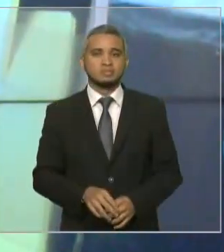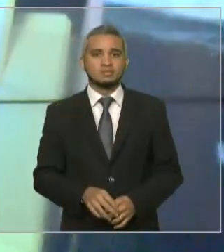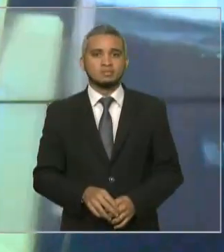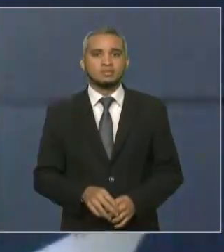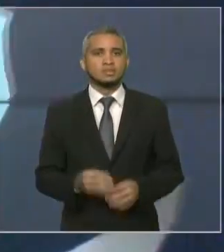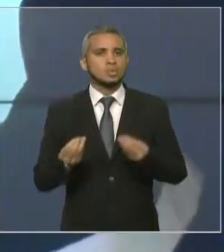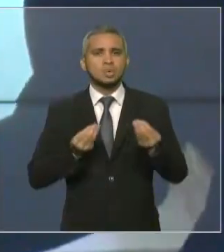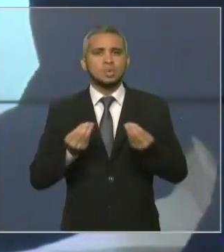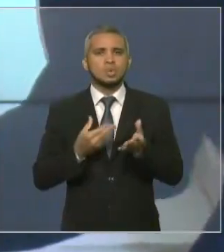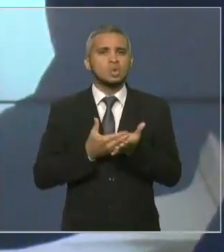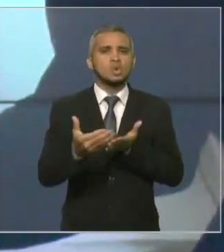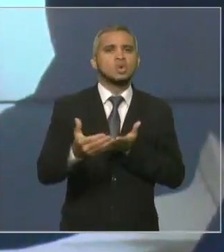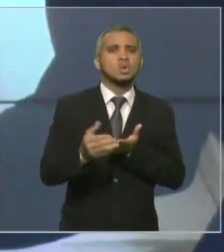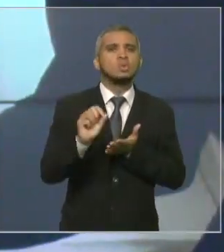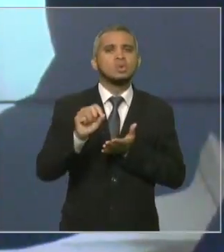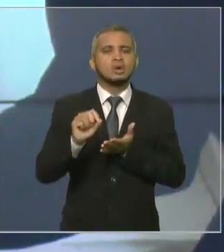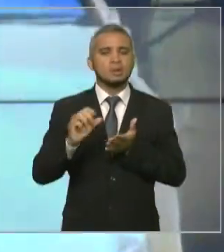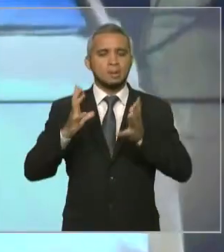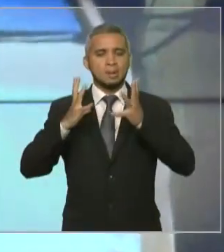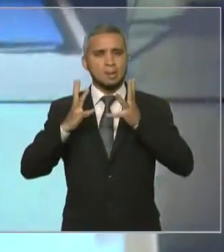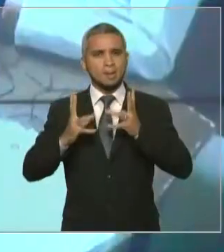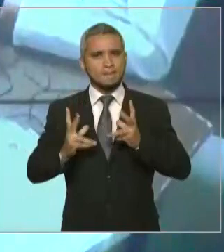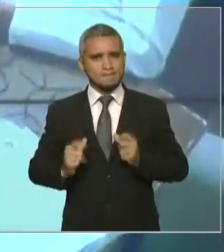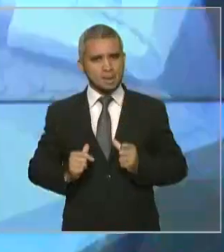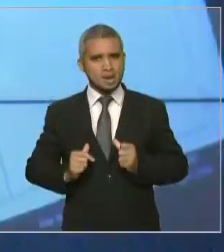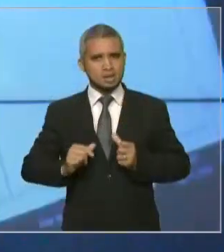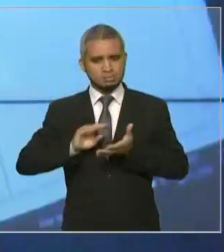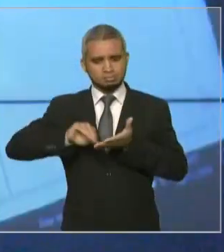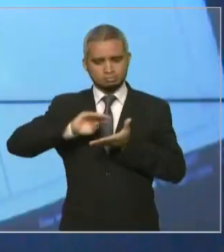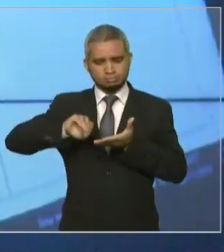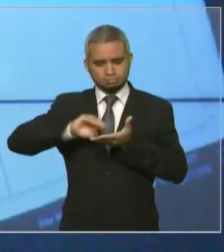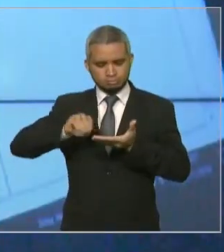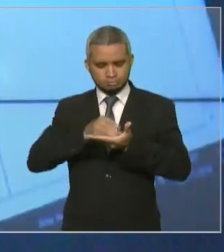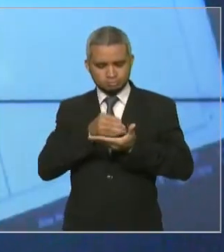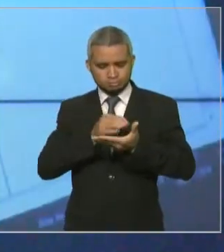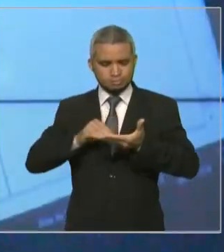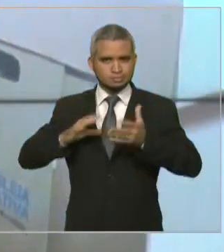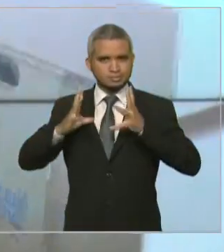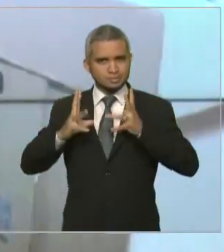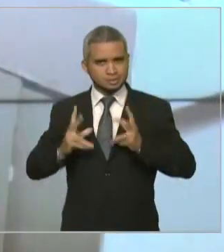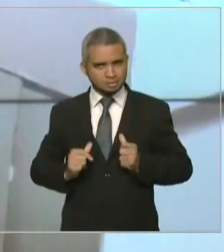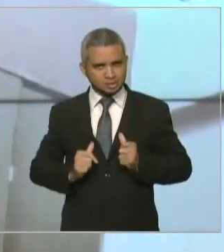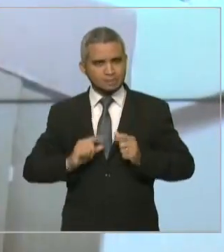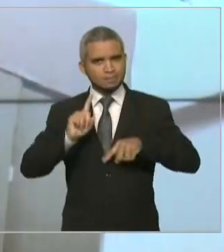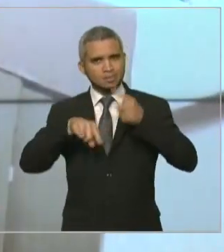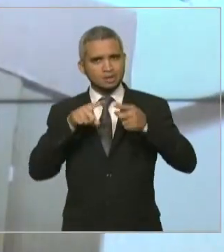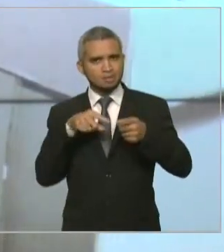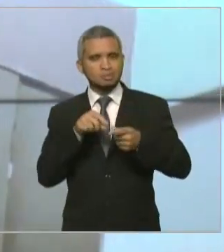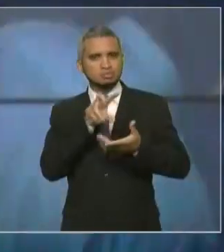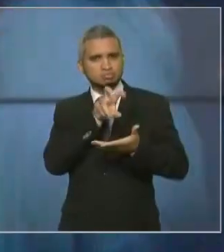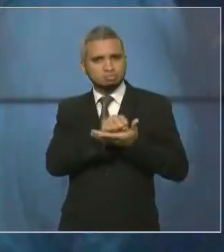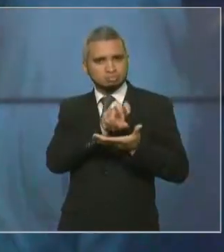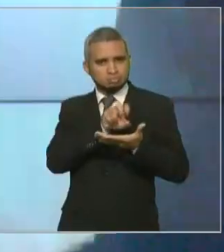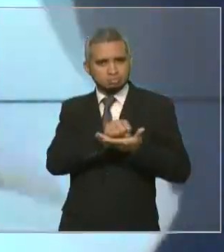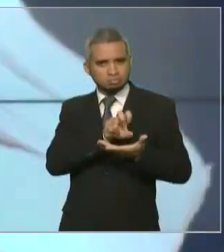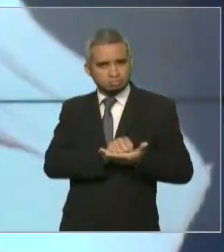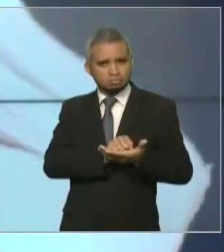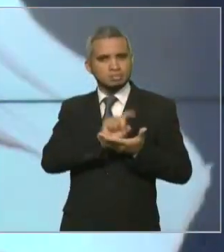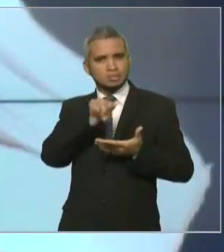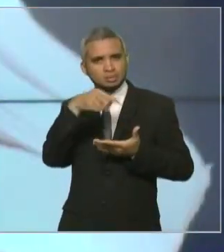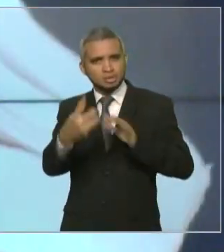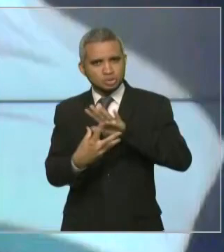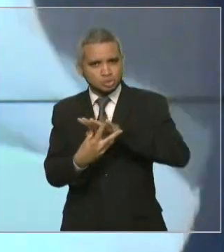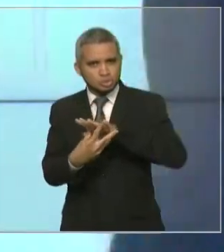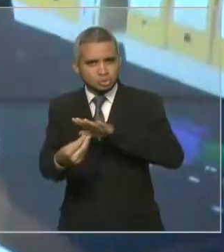e higienização dos documentos, passando pela catalogação, digitalização. Equipes passaram meses